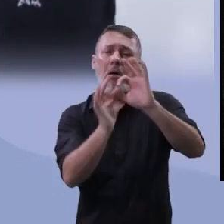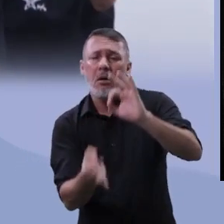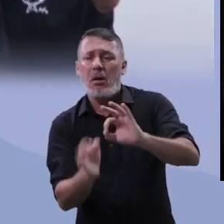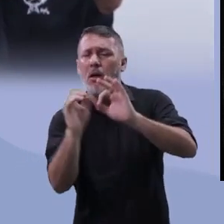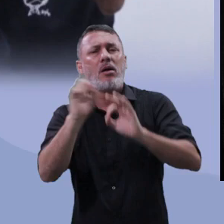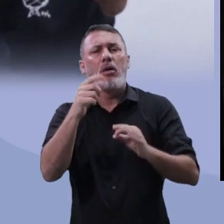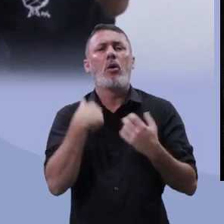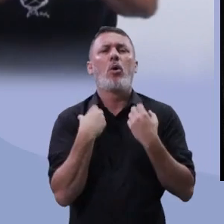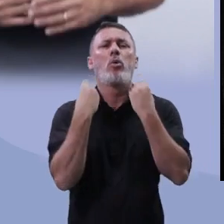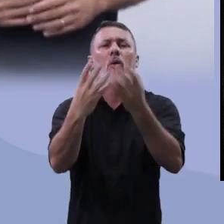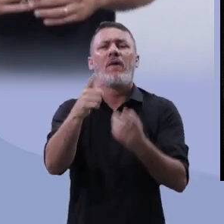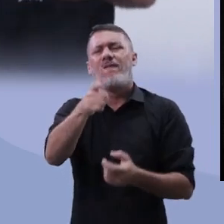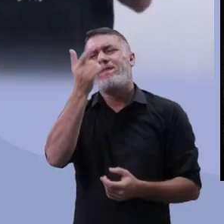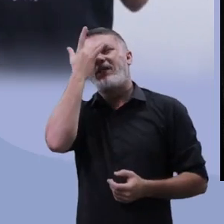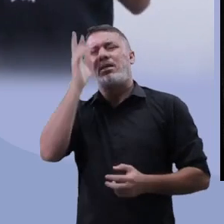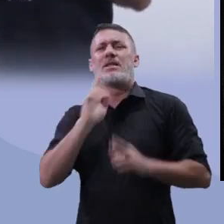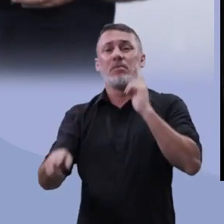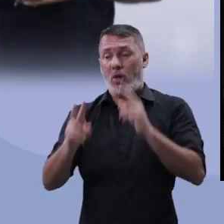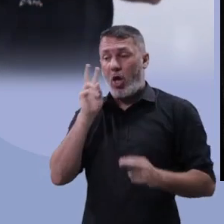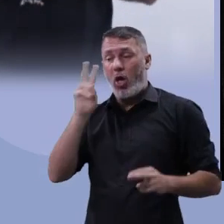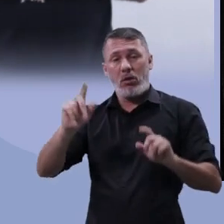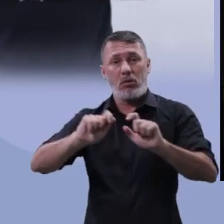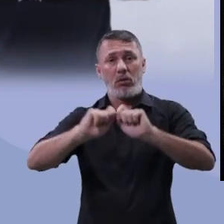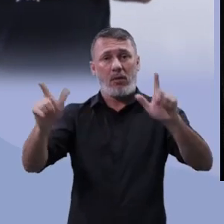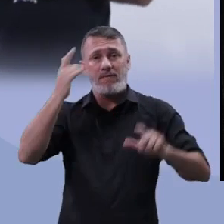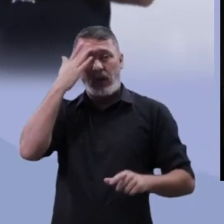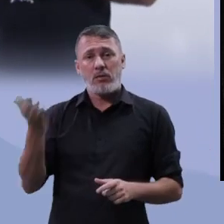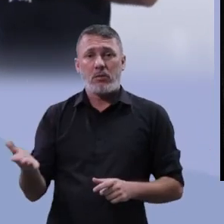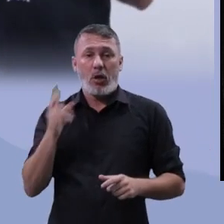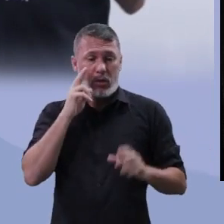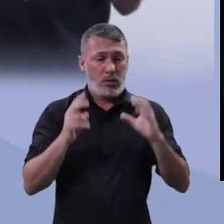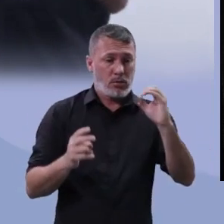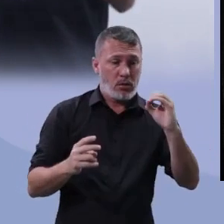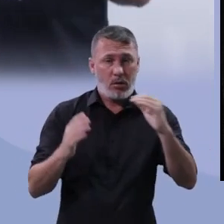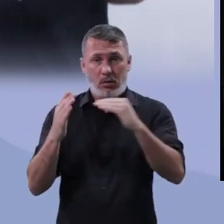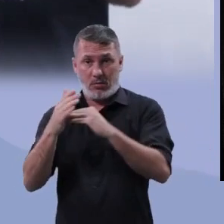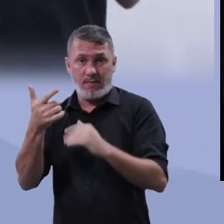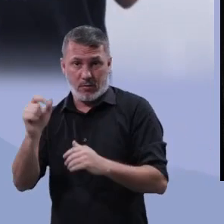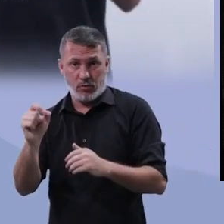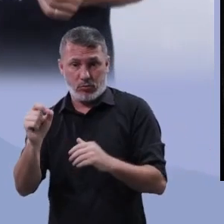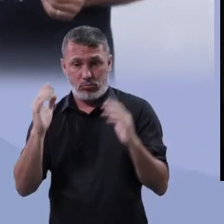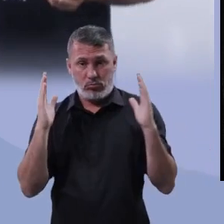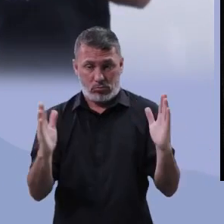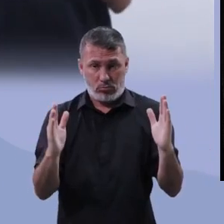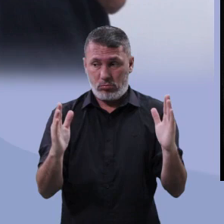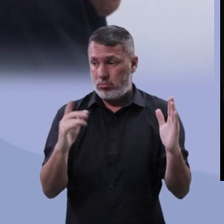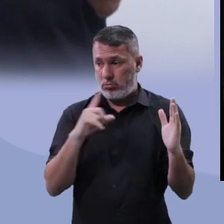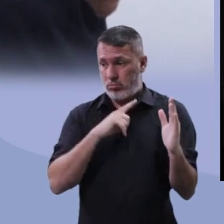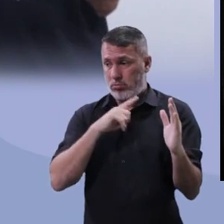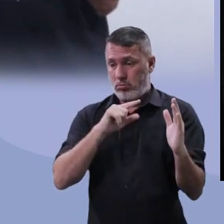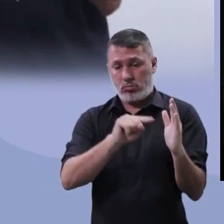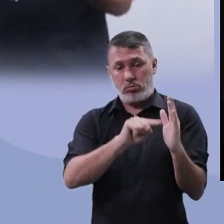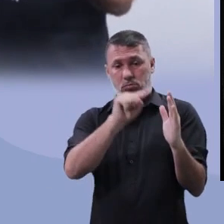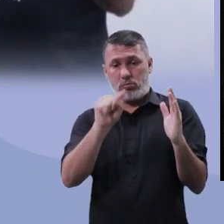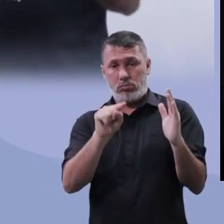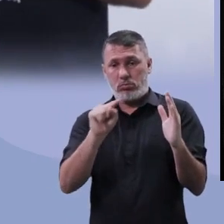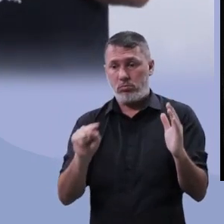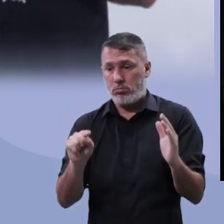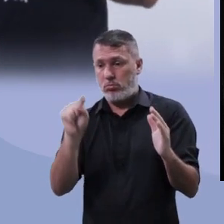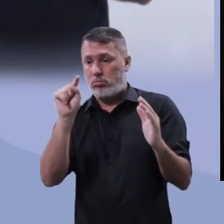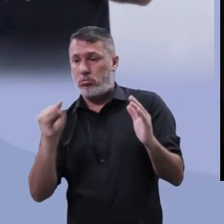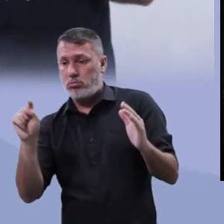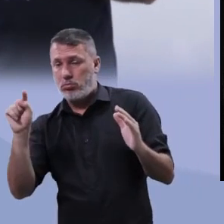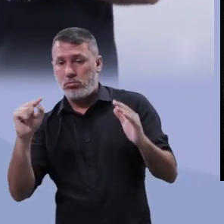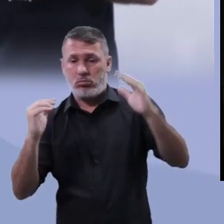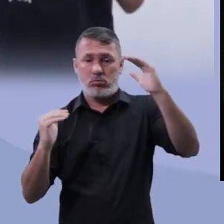missão é facilitar a matemática para você. Olha os intervalos aí, de 0 até 20, né? Onde a curva Q está mais baixa